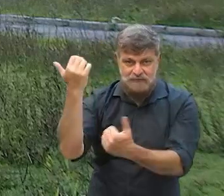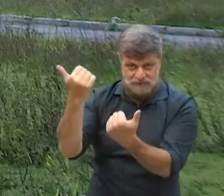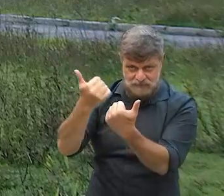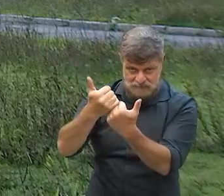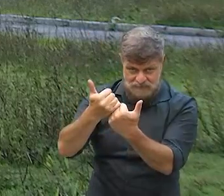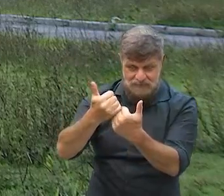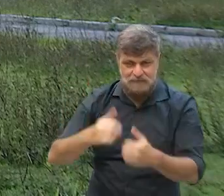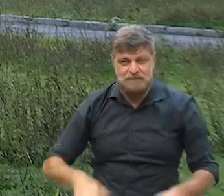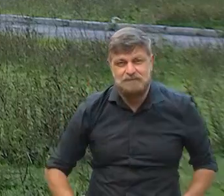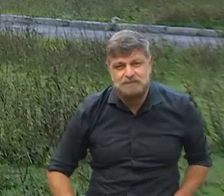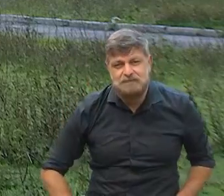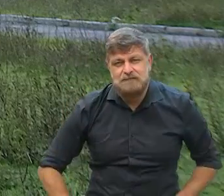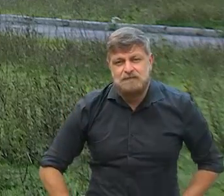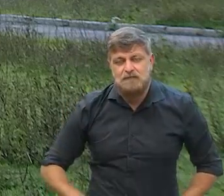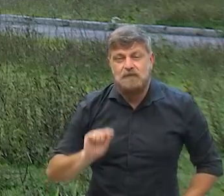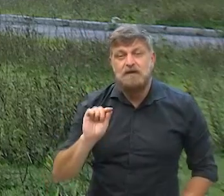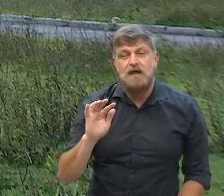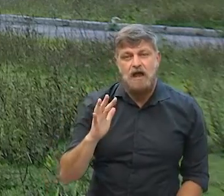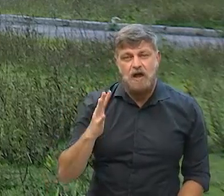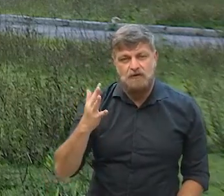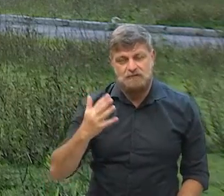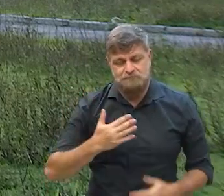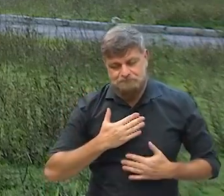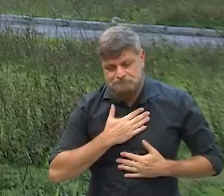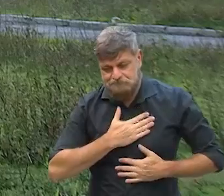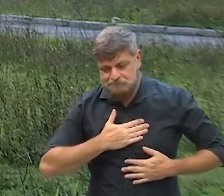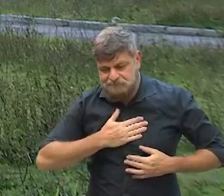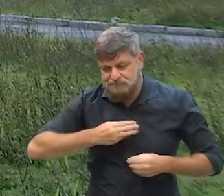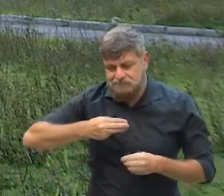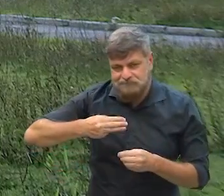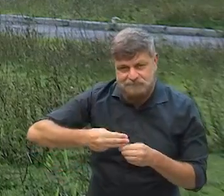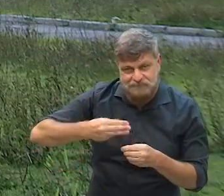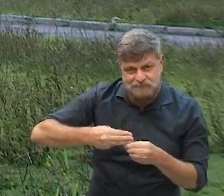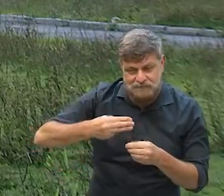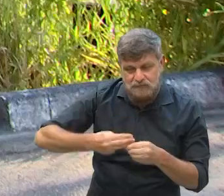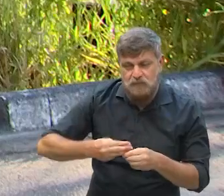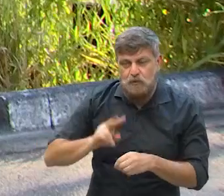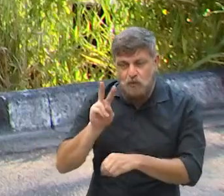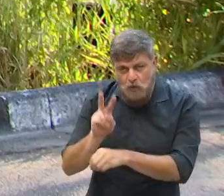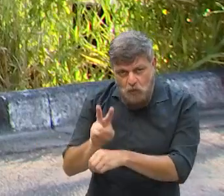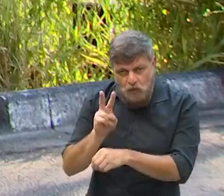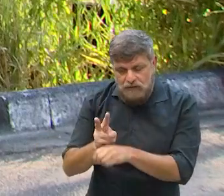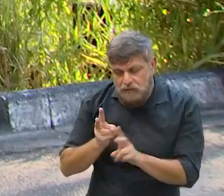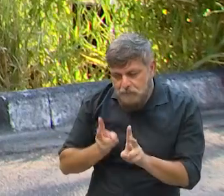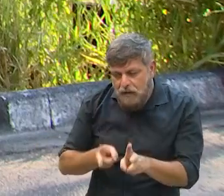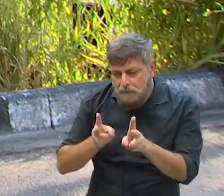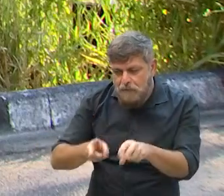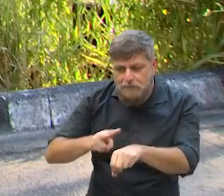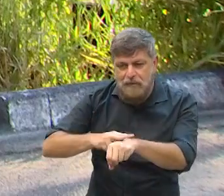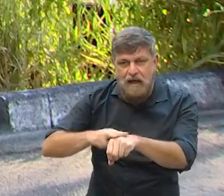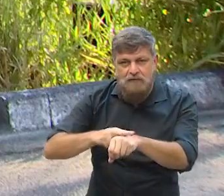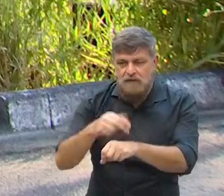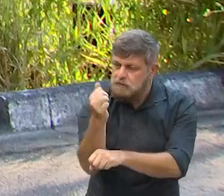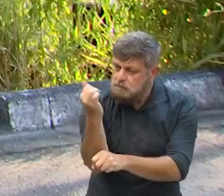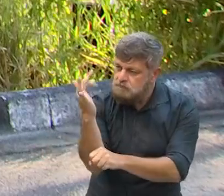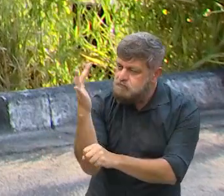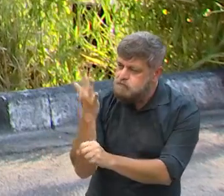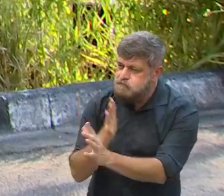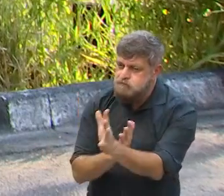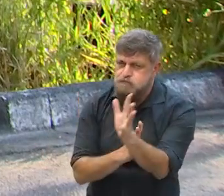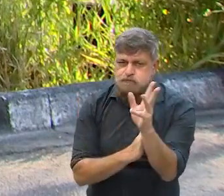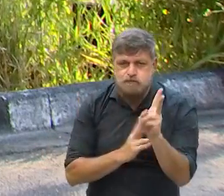E o que acaba, né, sendo um privilégio para a cidade, que consegue manter essa área verde.